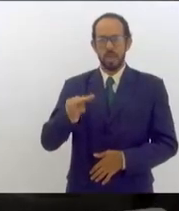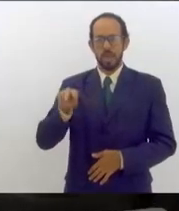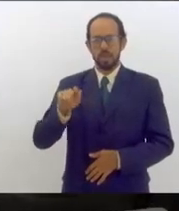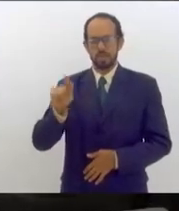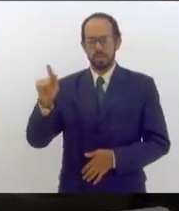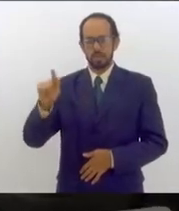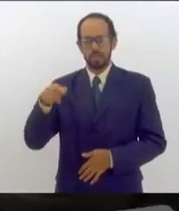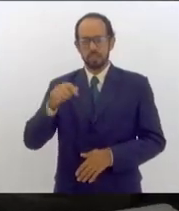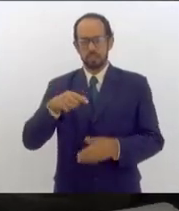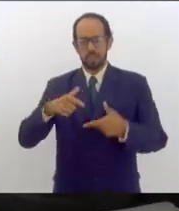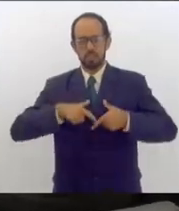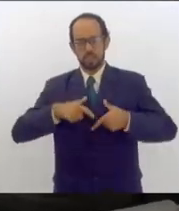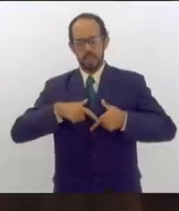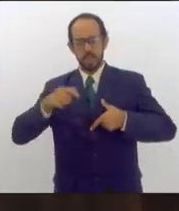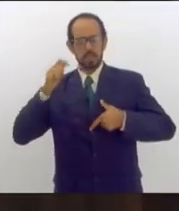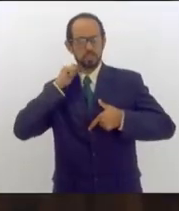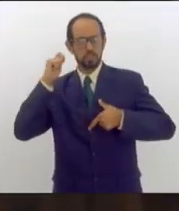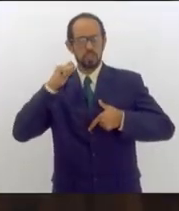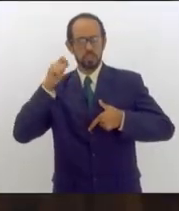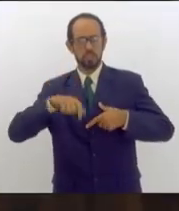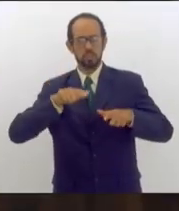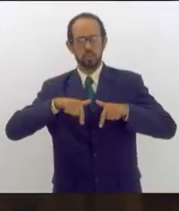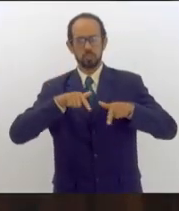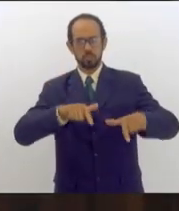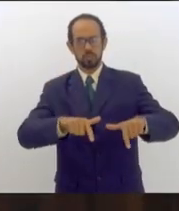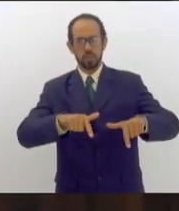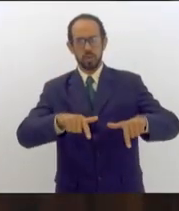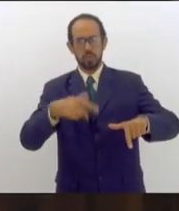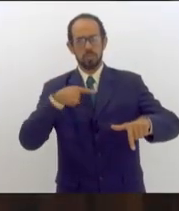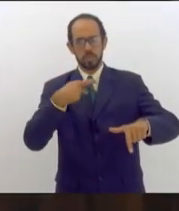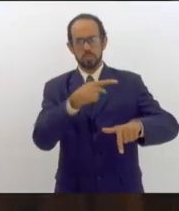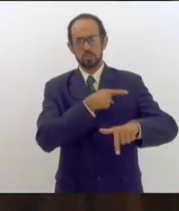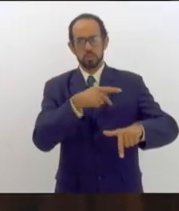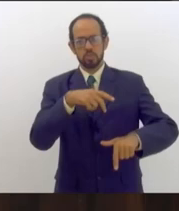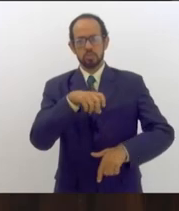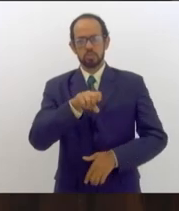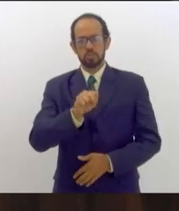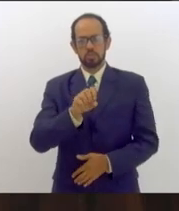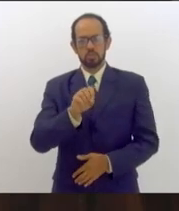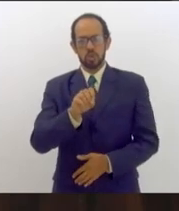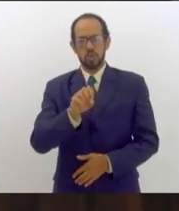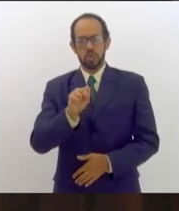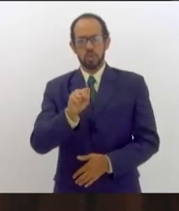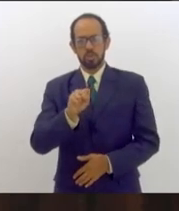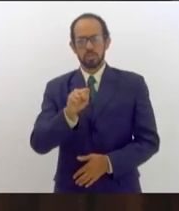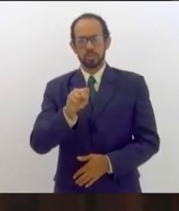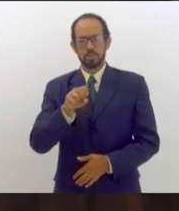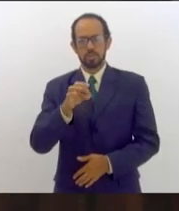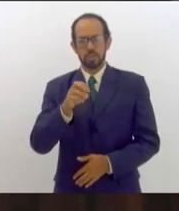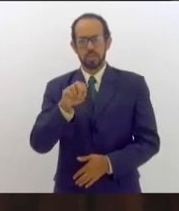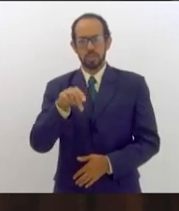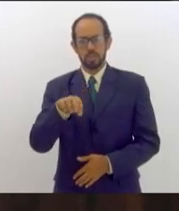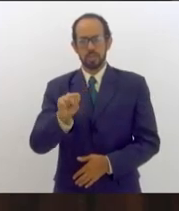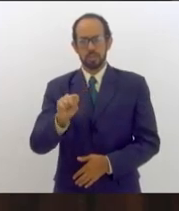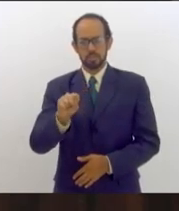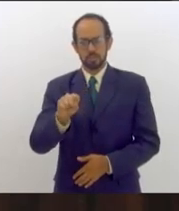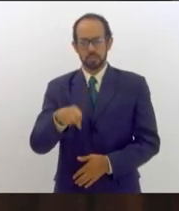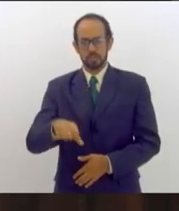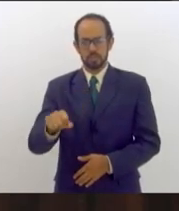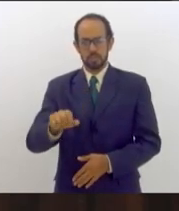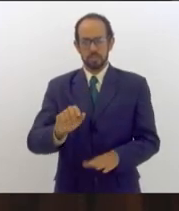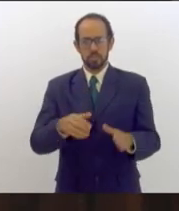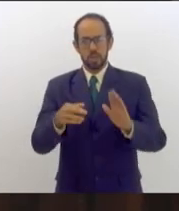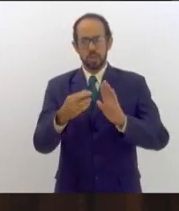que concede a medalha Tiradentes respectivo diploma pastor senhor Silva para ser da comissão de normas